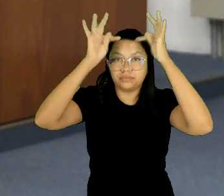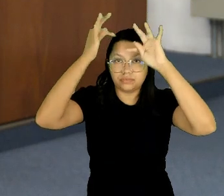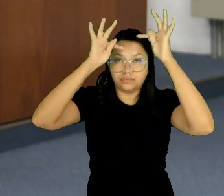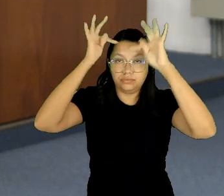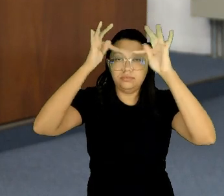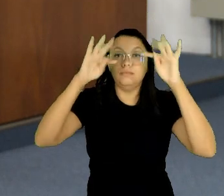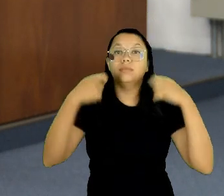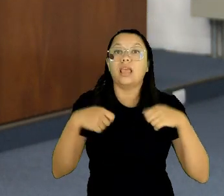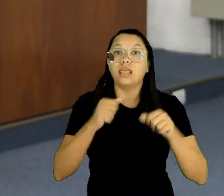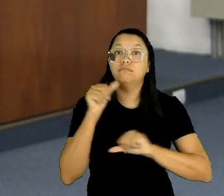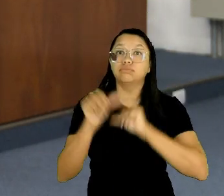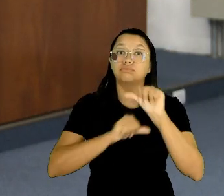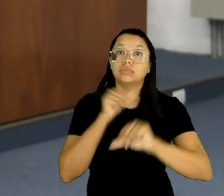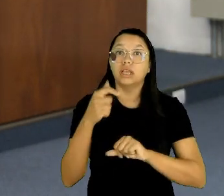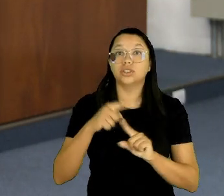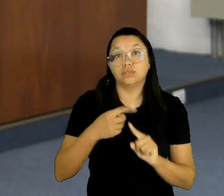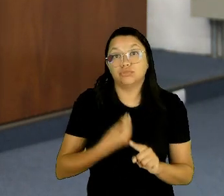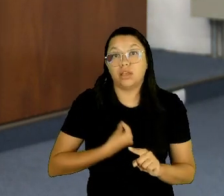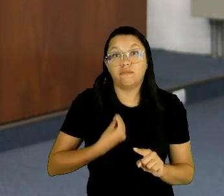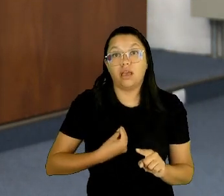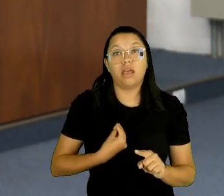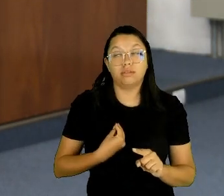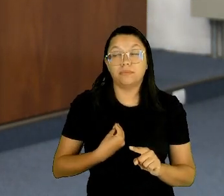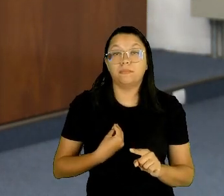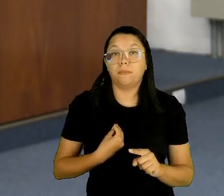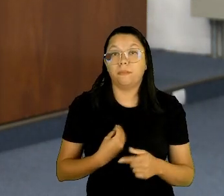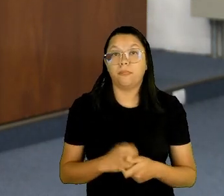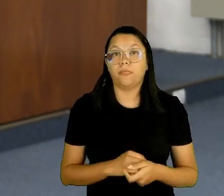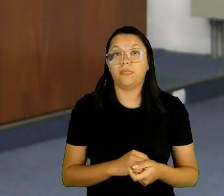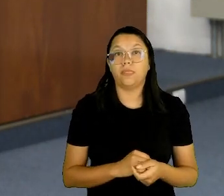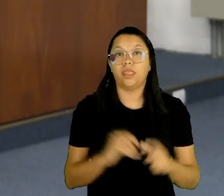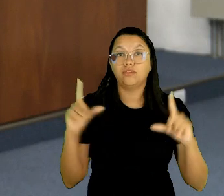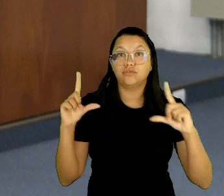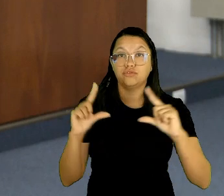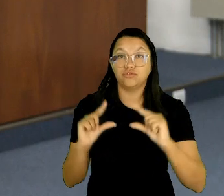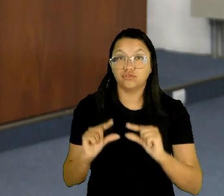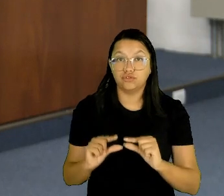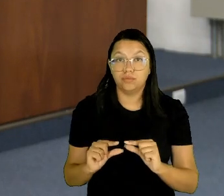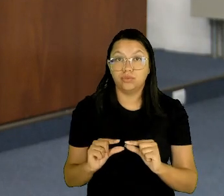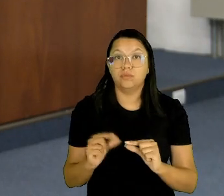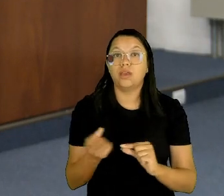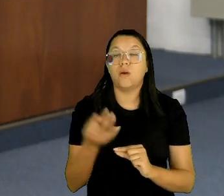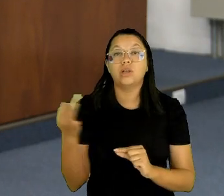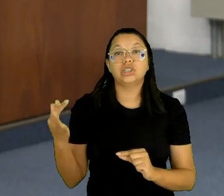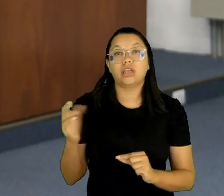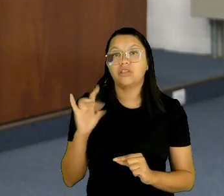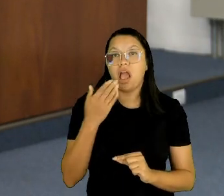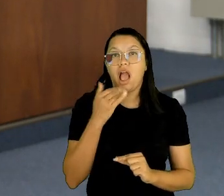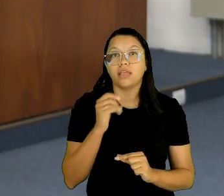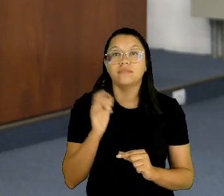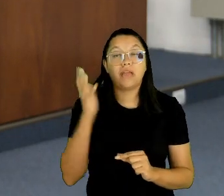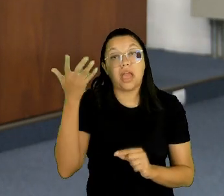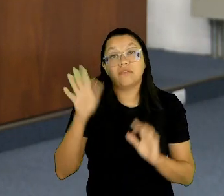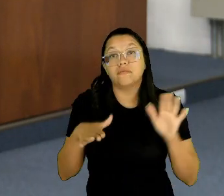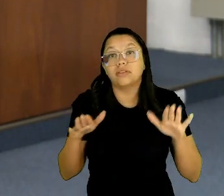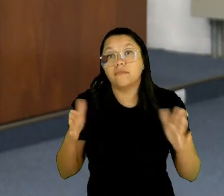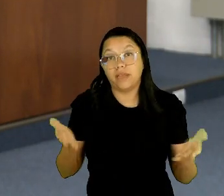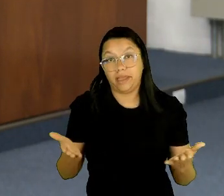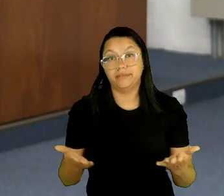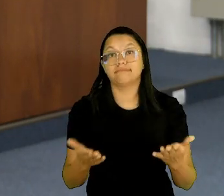comportamental, psicoterapia, que tem que ser uma mudança de estilo de vida. Não é fácil simplesmente reduzir a quantidade que come, que não vai